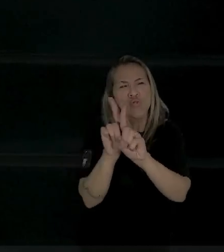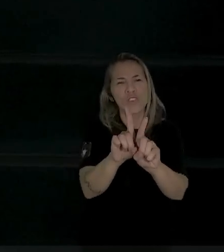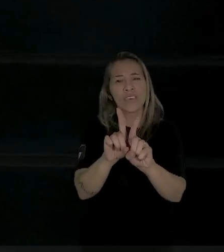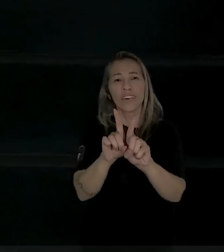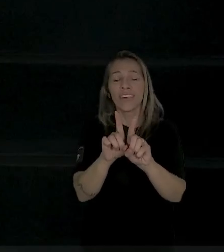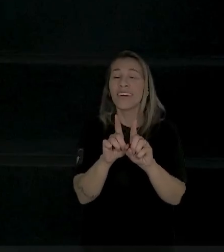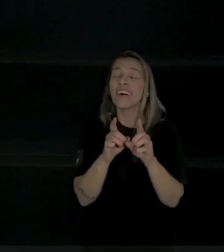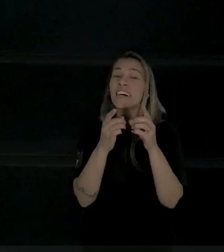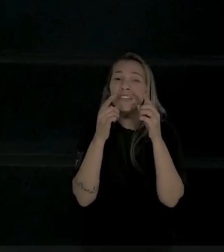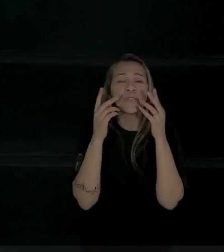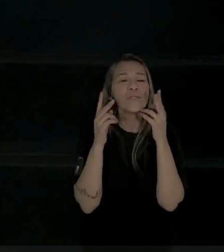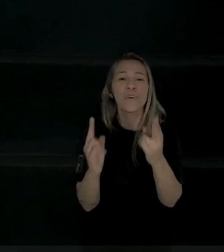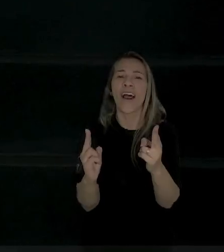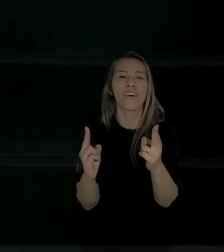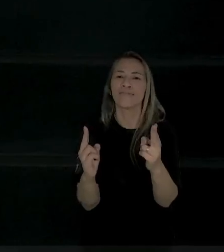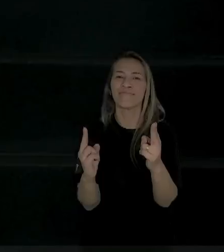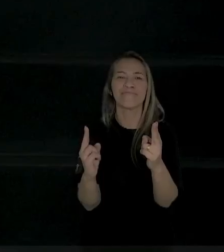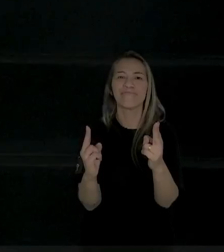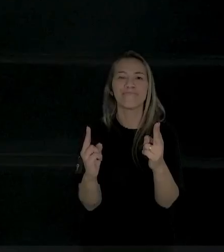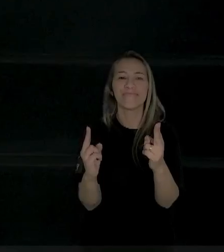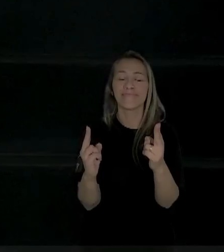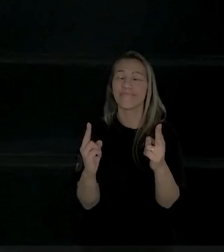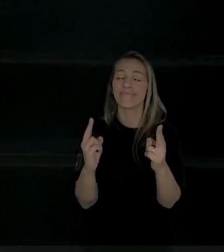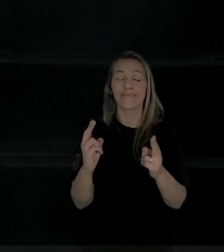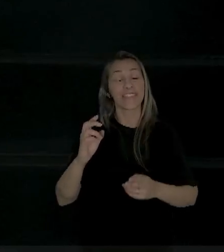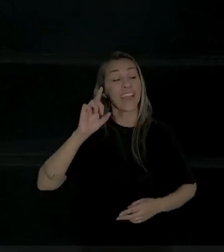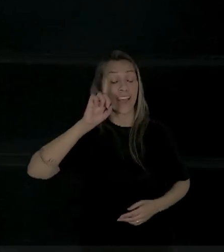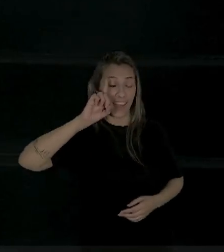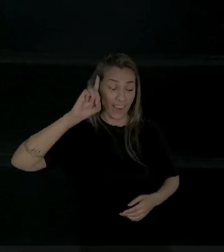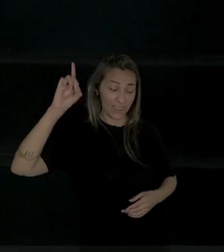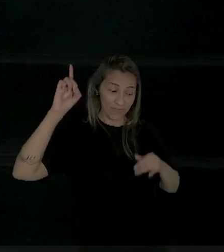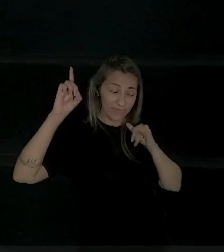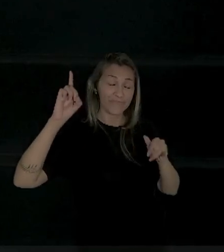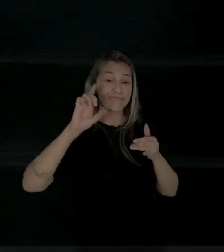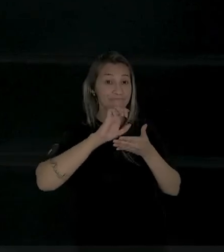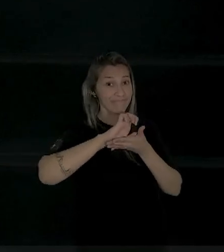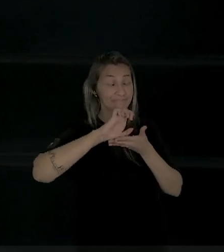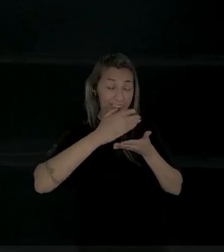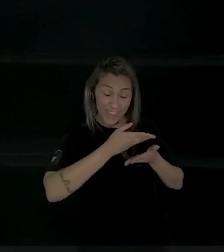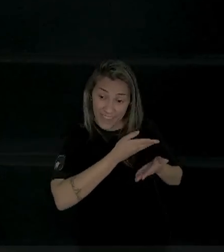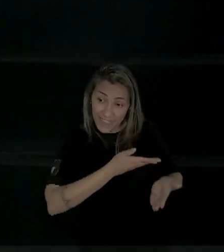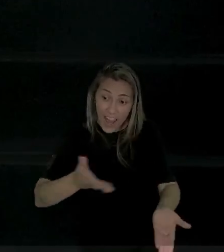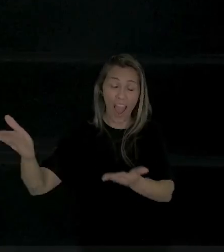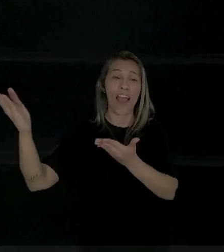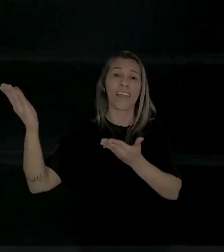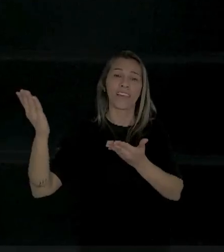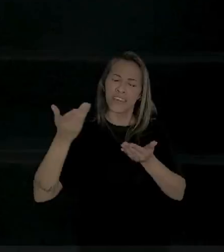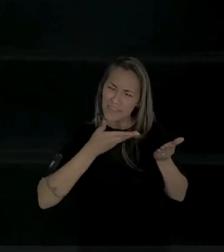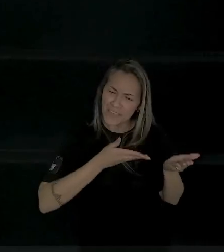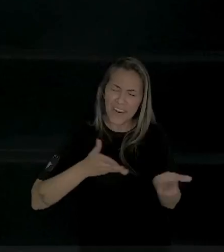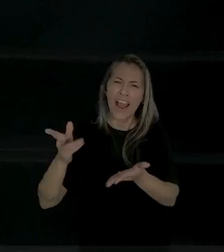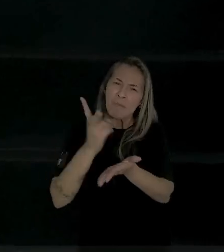com você o que ele falou para Elias: Elias, sai da caverna, volta pelo mesmo caminho e vai para o deserto.